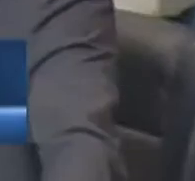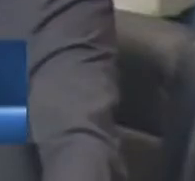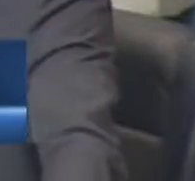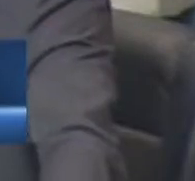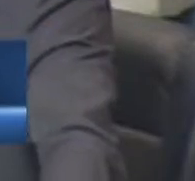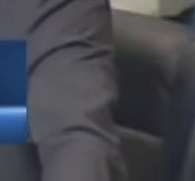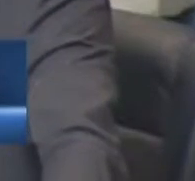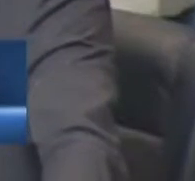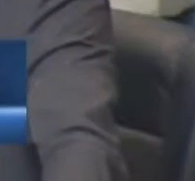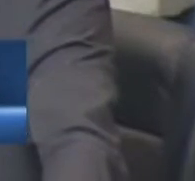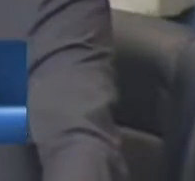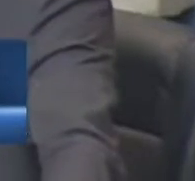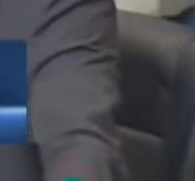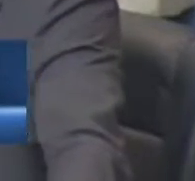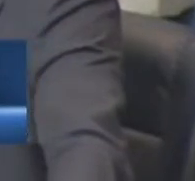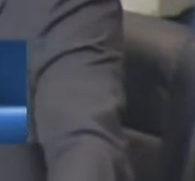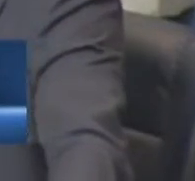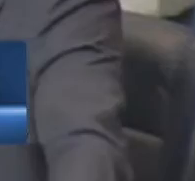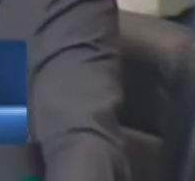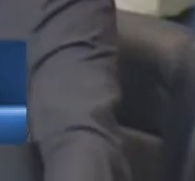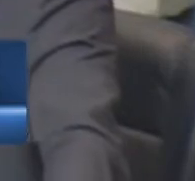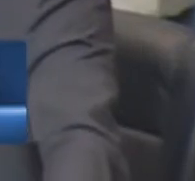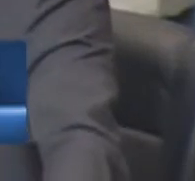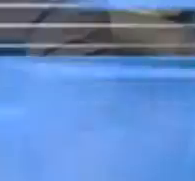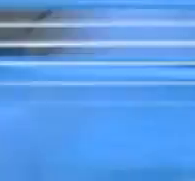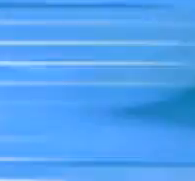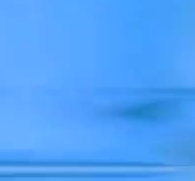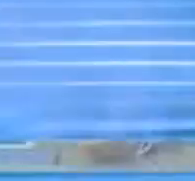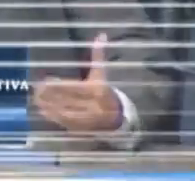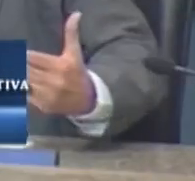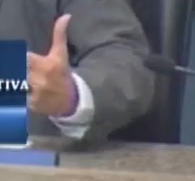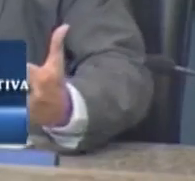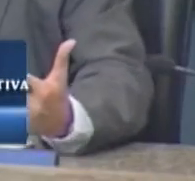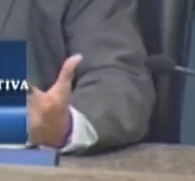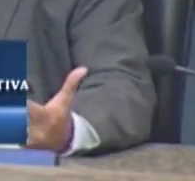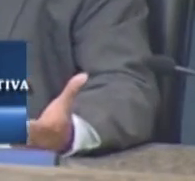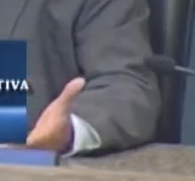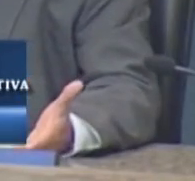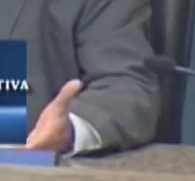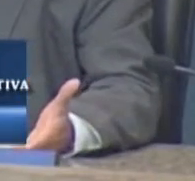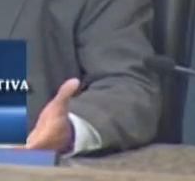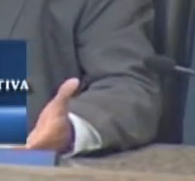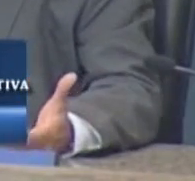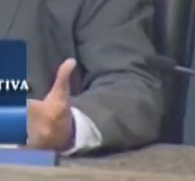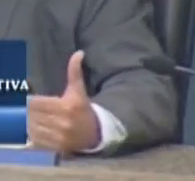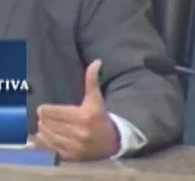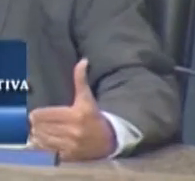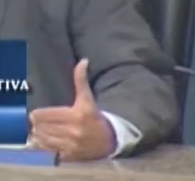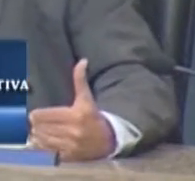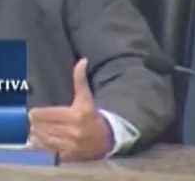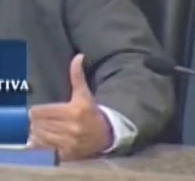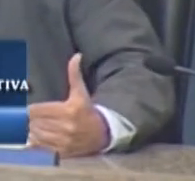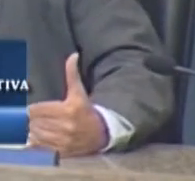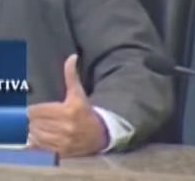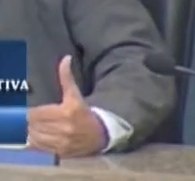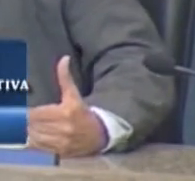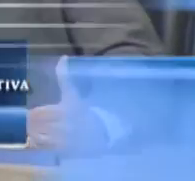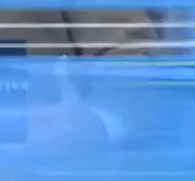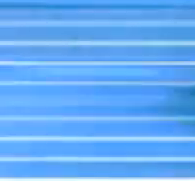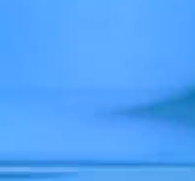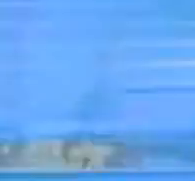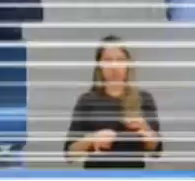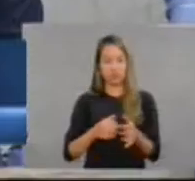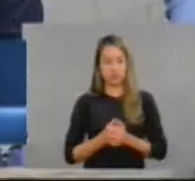polícia sem viatura com a polícia sem comunicação falar é muito fácil fazer é